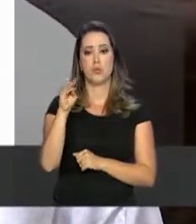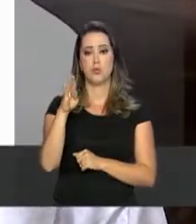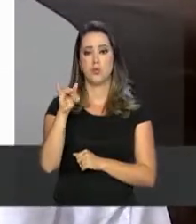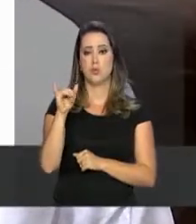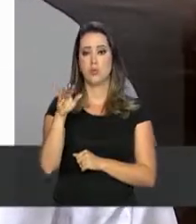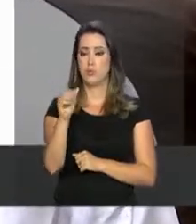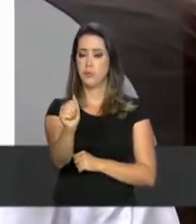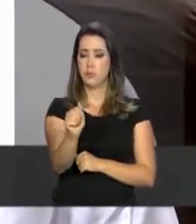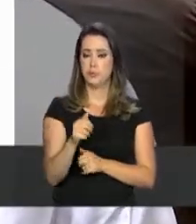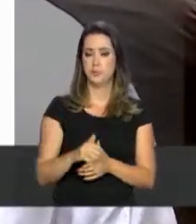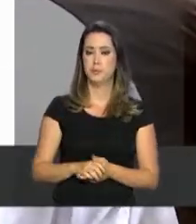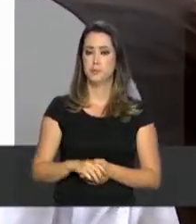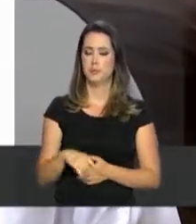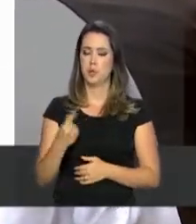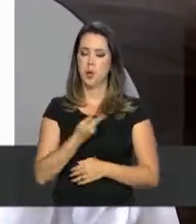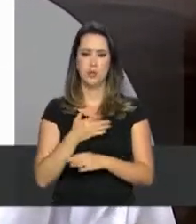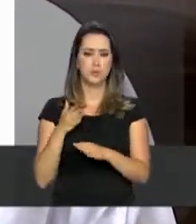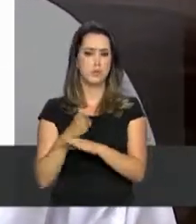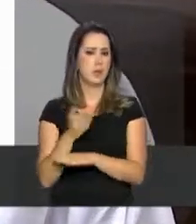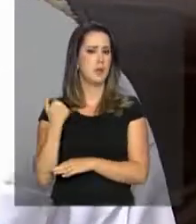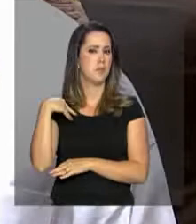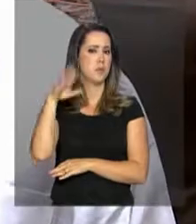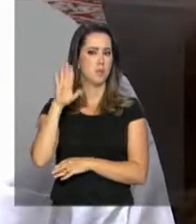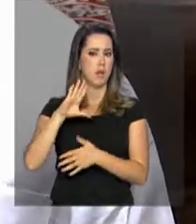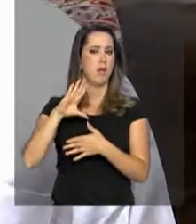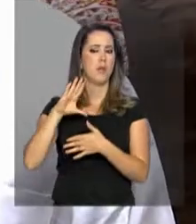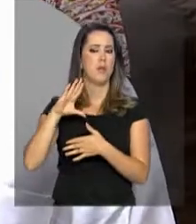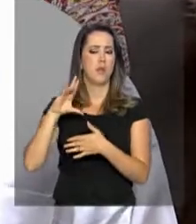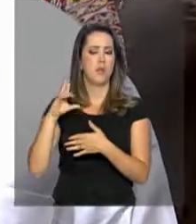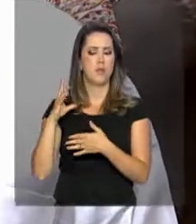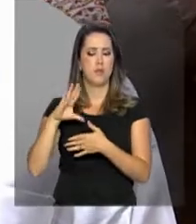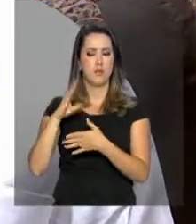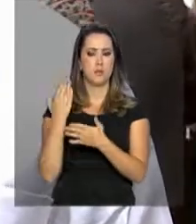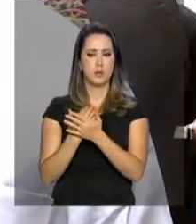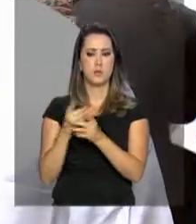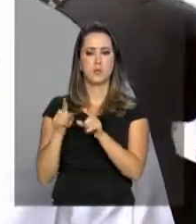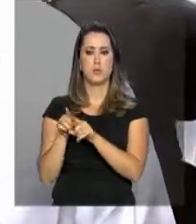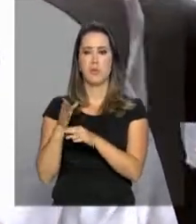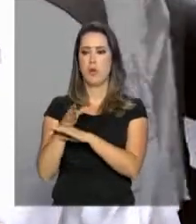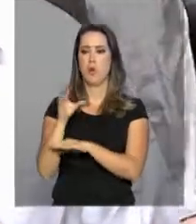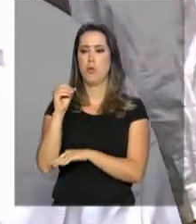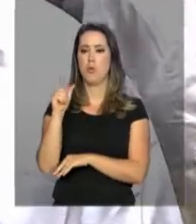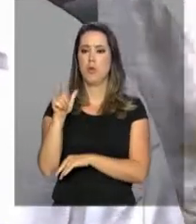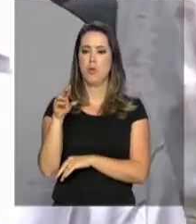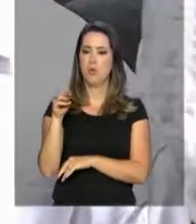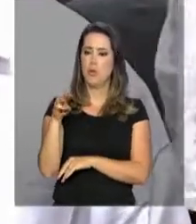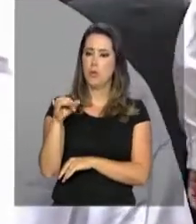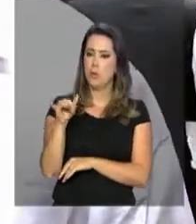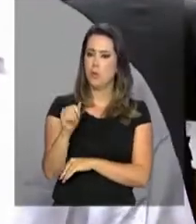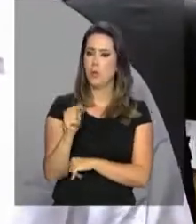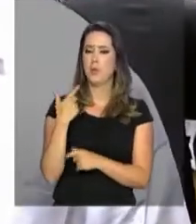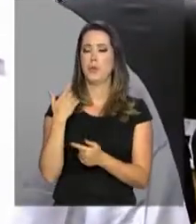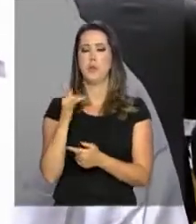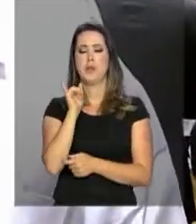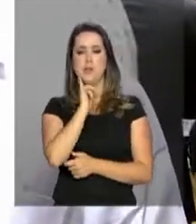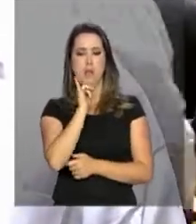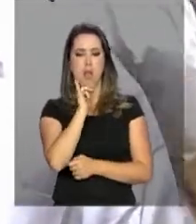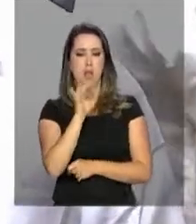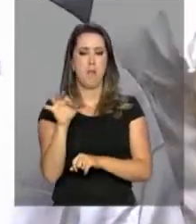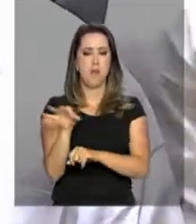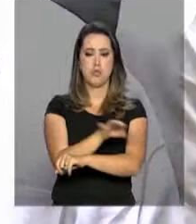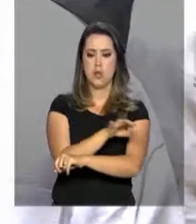enquanto o mercosul inclusive brasil paraguai uruguai argentina em serviços como engenharia por exemplo